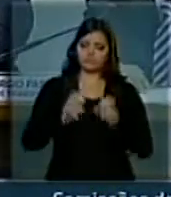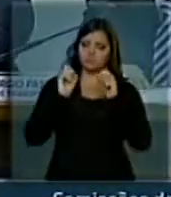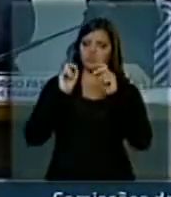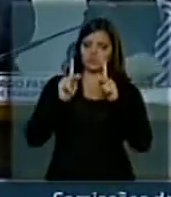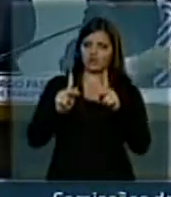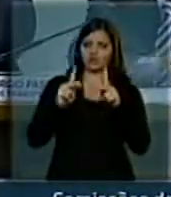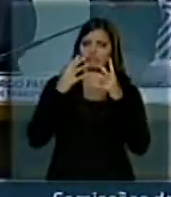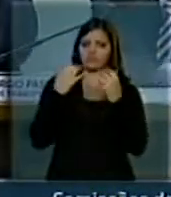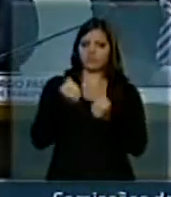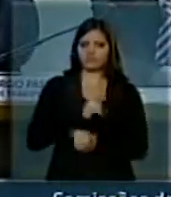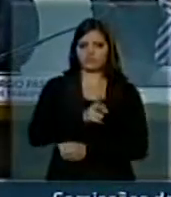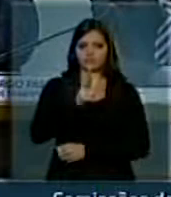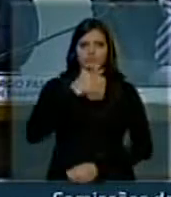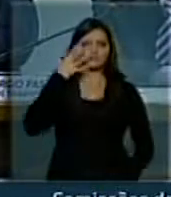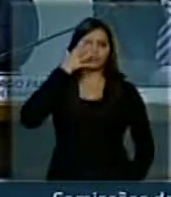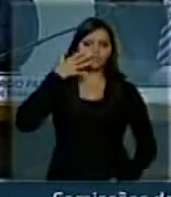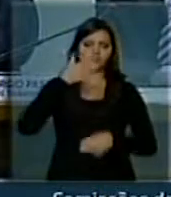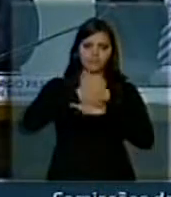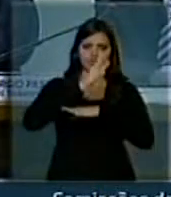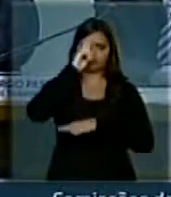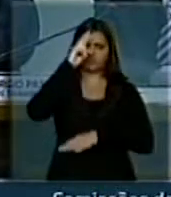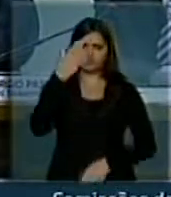Perfeito. Vamos dar continuidade.